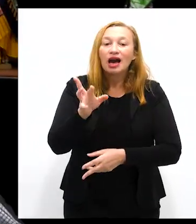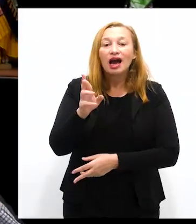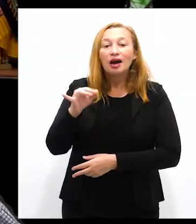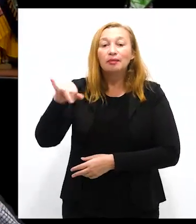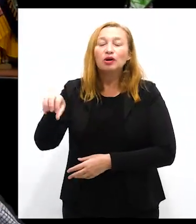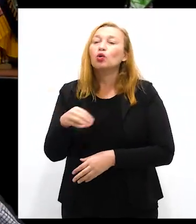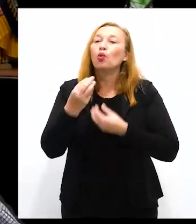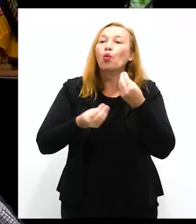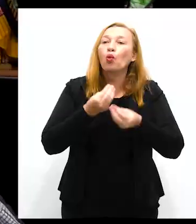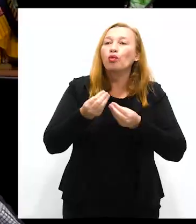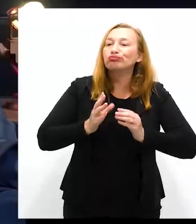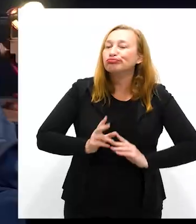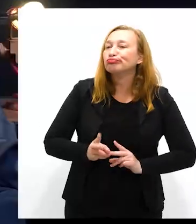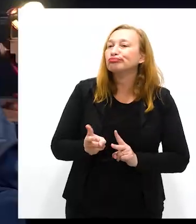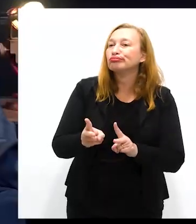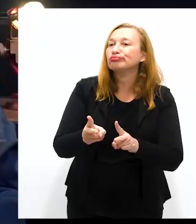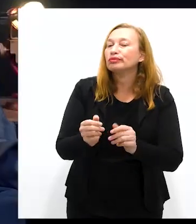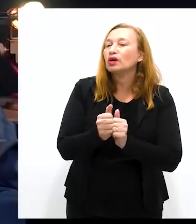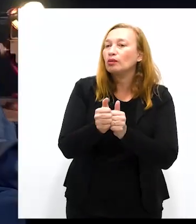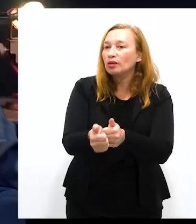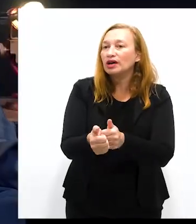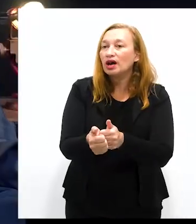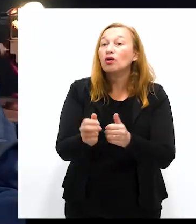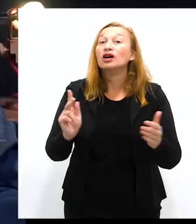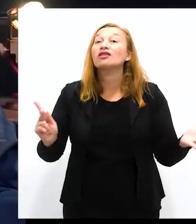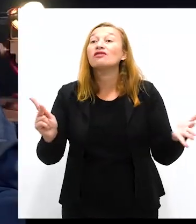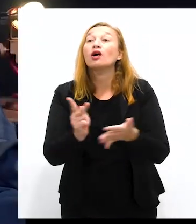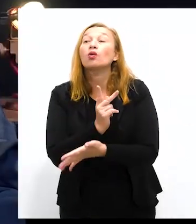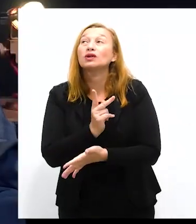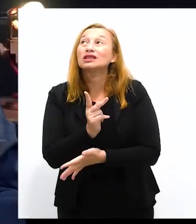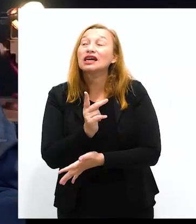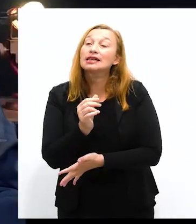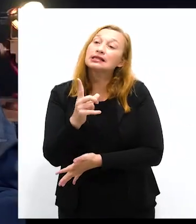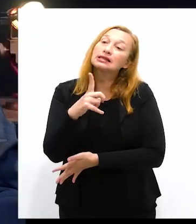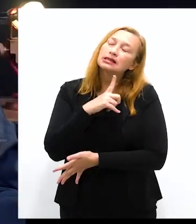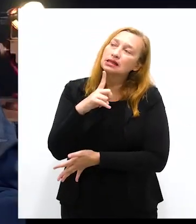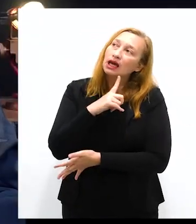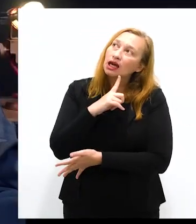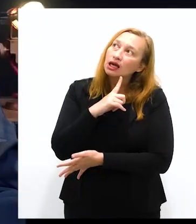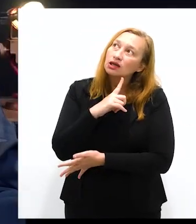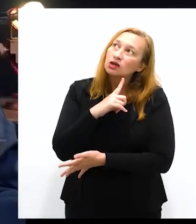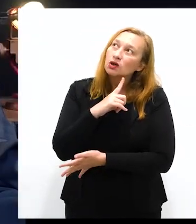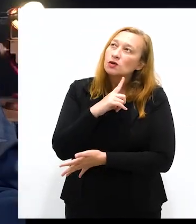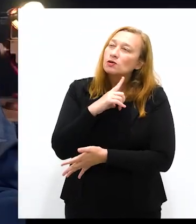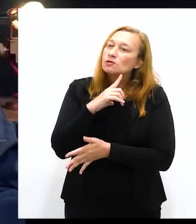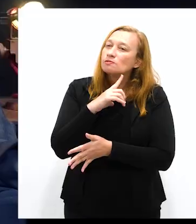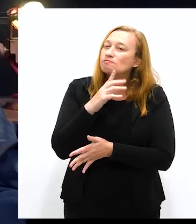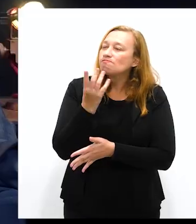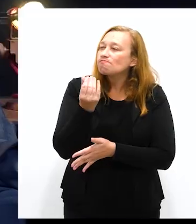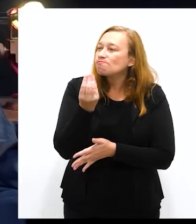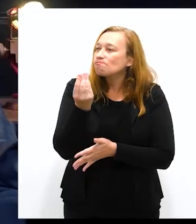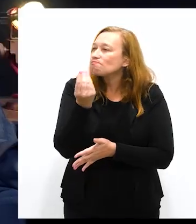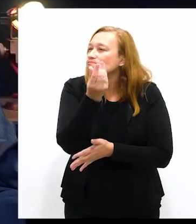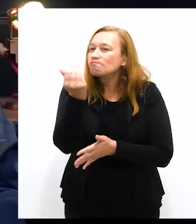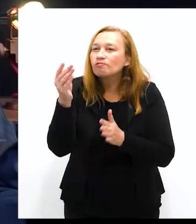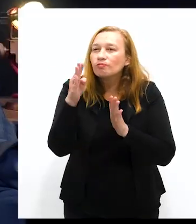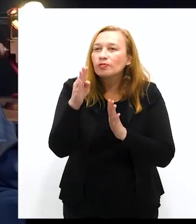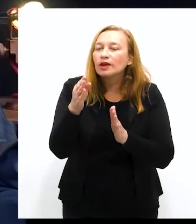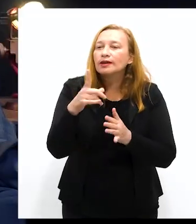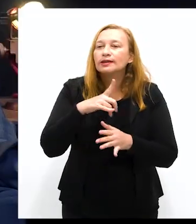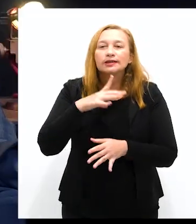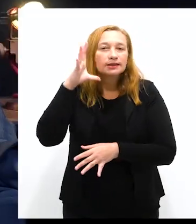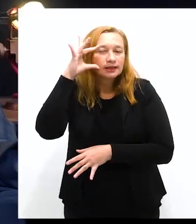estamos à disposição sempre. Ramiro, como é que a gente pode te acompanhar para saber o que vai acontecer?